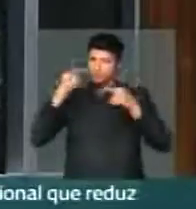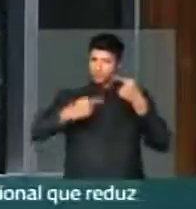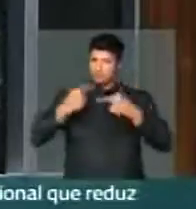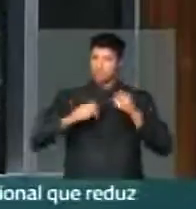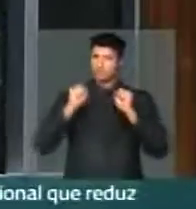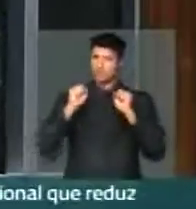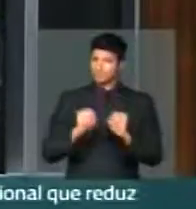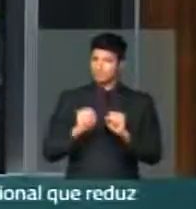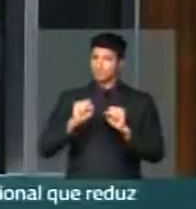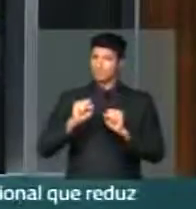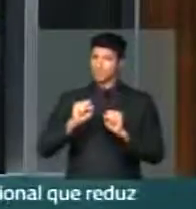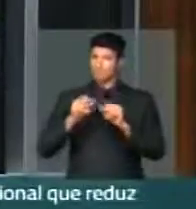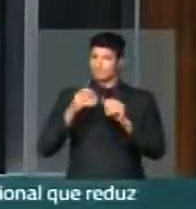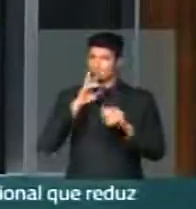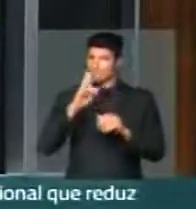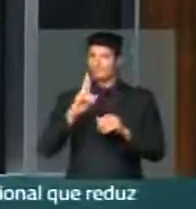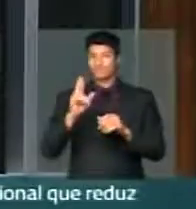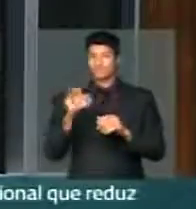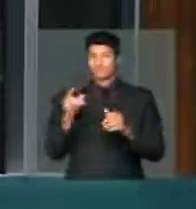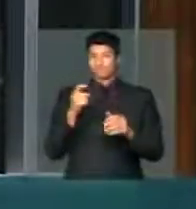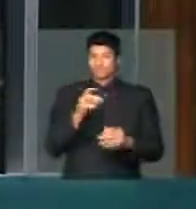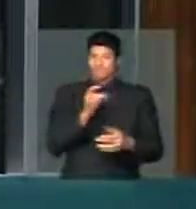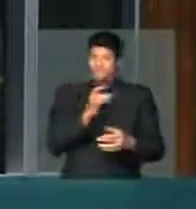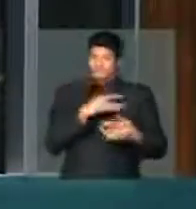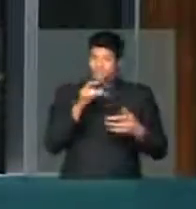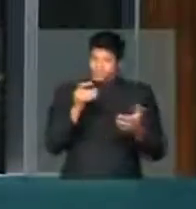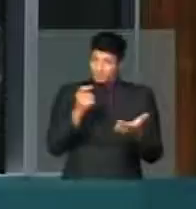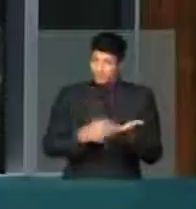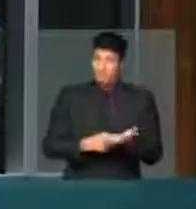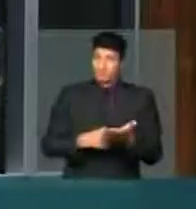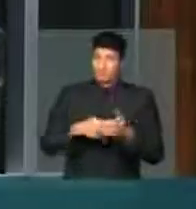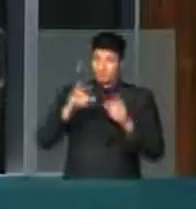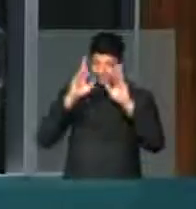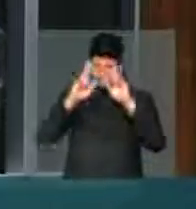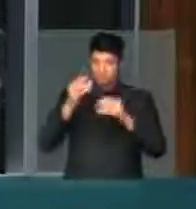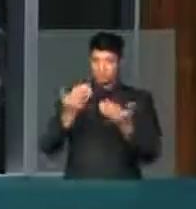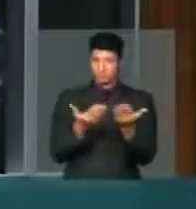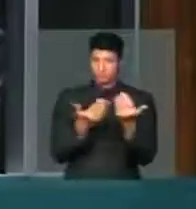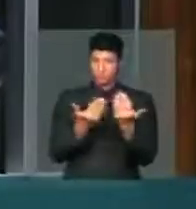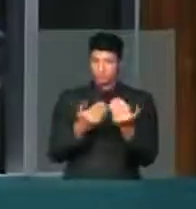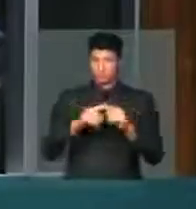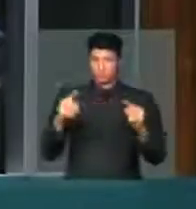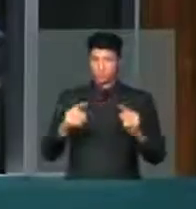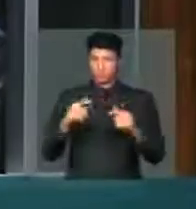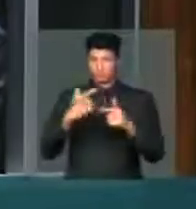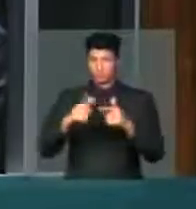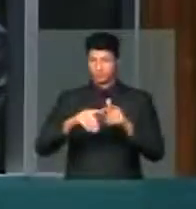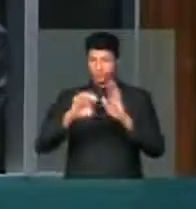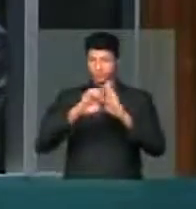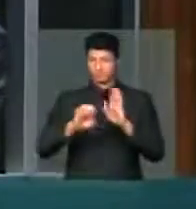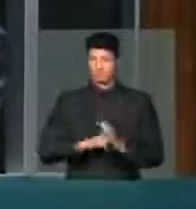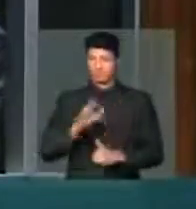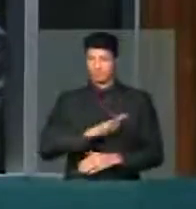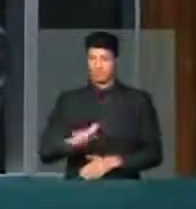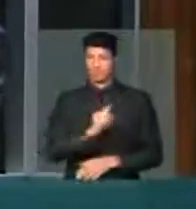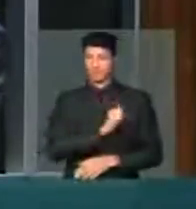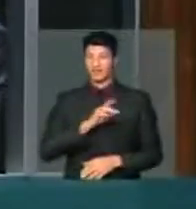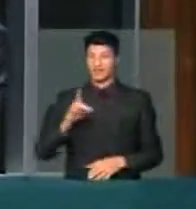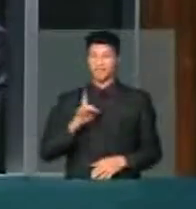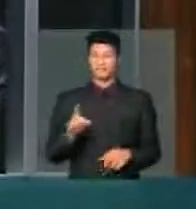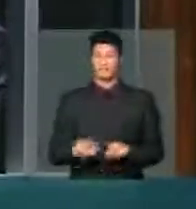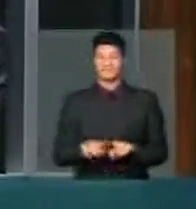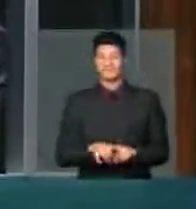pode incluir, entre saídas, o endurecimento na questão da delinquência juvenil, mexendo no Estatuto da Criança e do